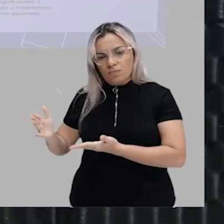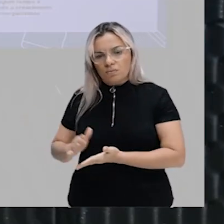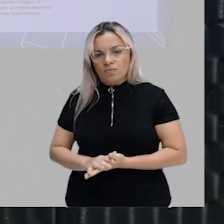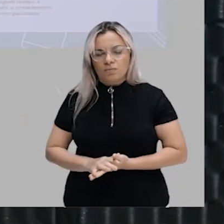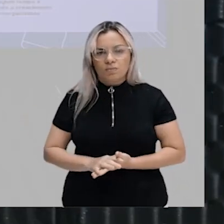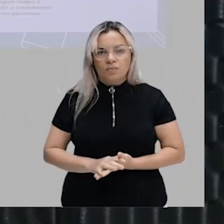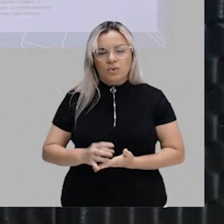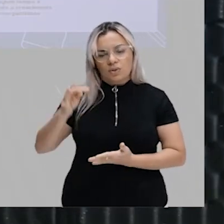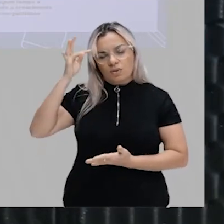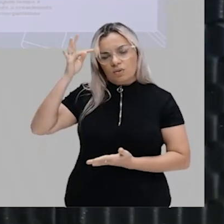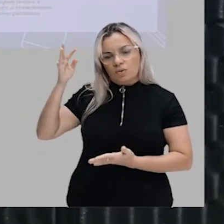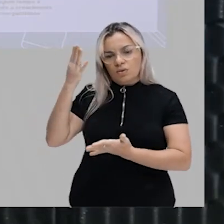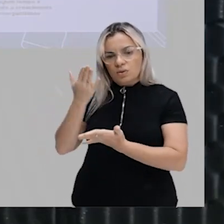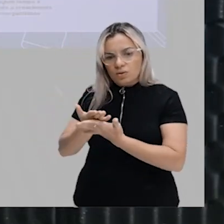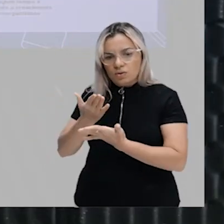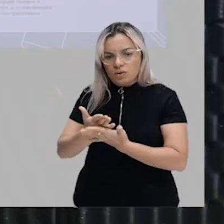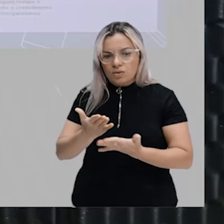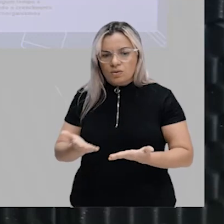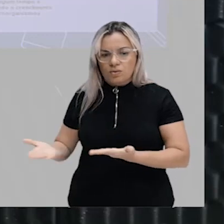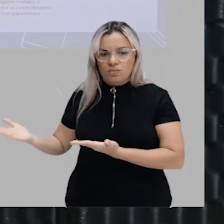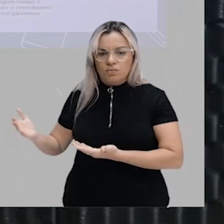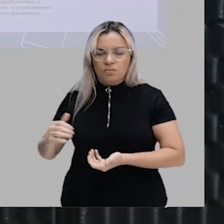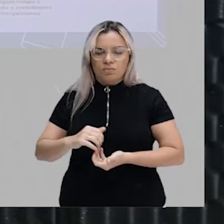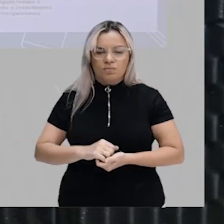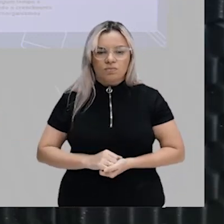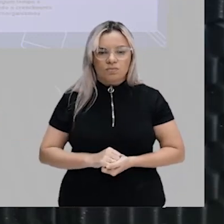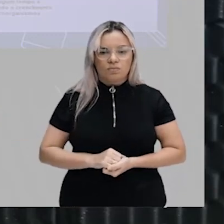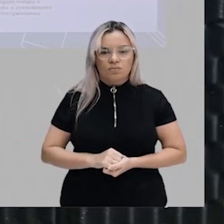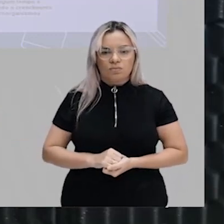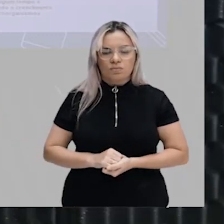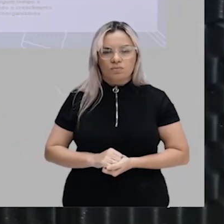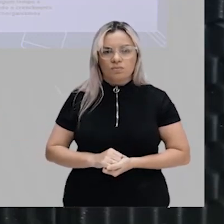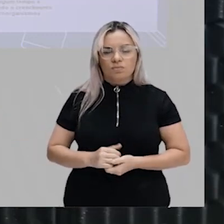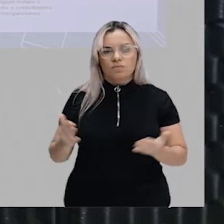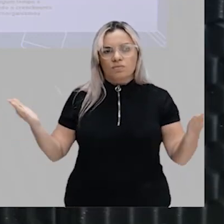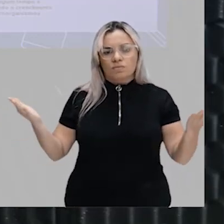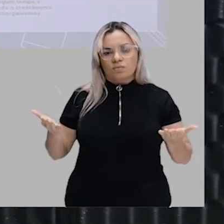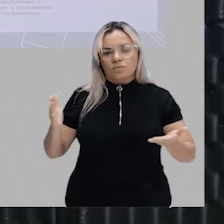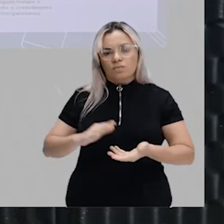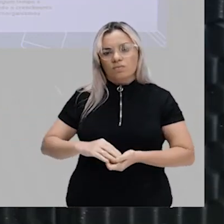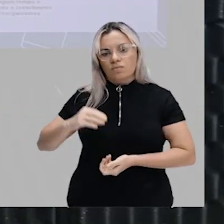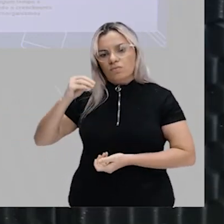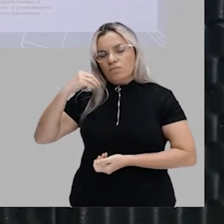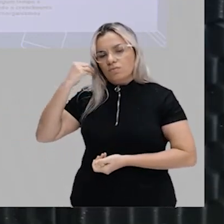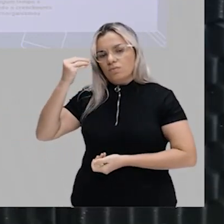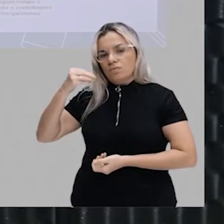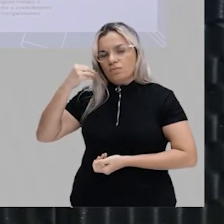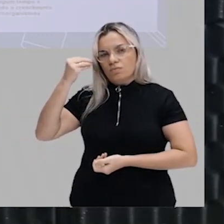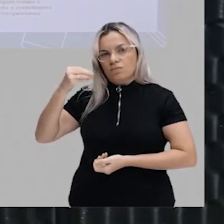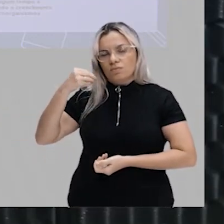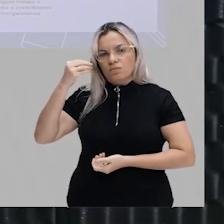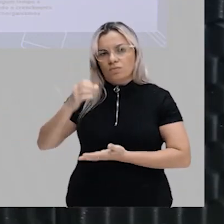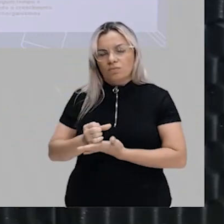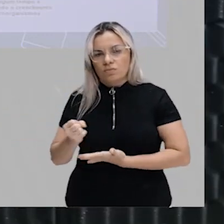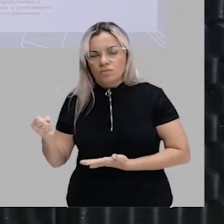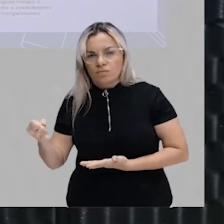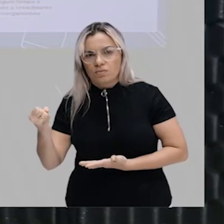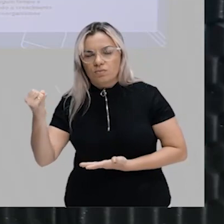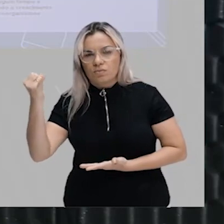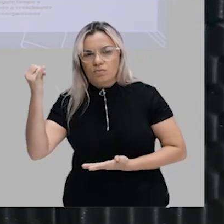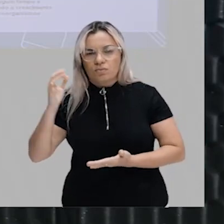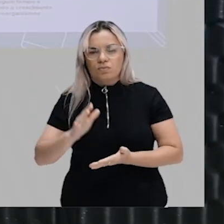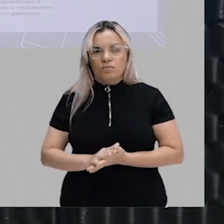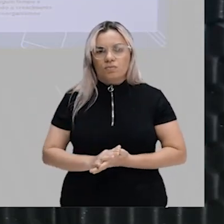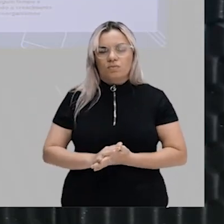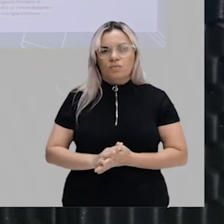Louis Pasteur. E aí, pessoal, a gente vai para o seu experimento, que foi chave fundamental para derrubar